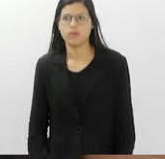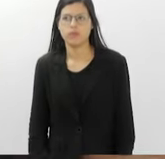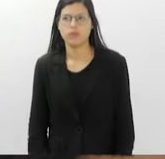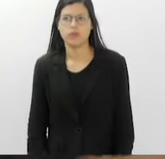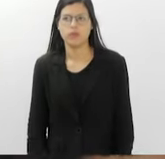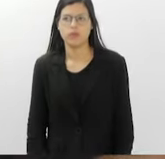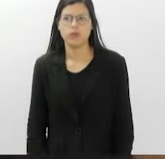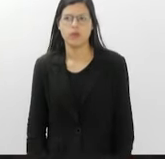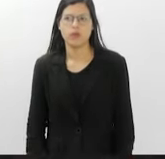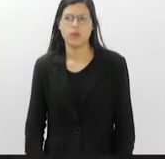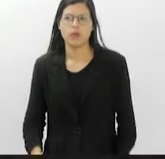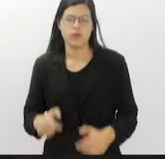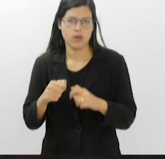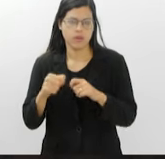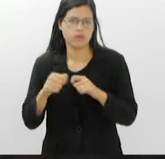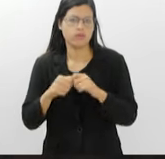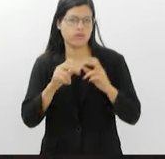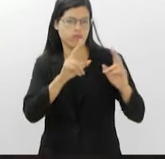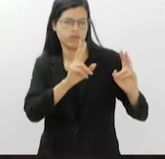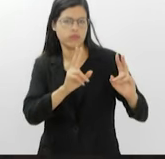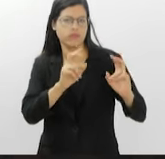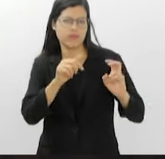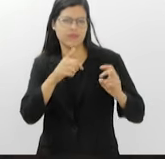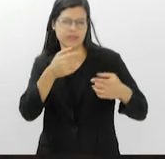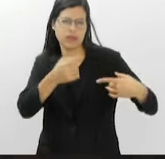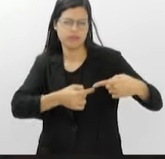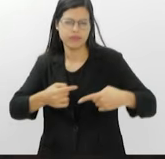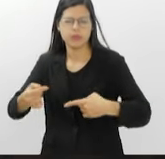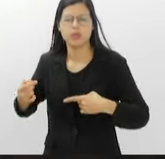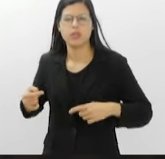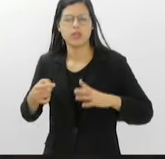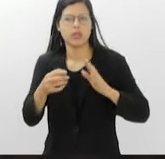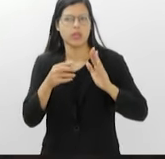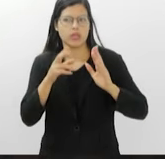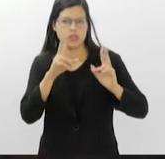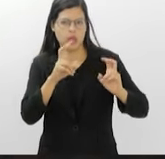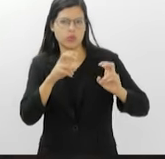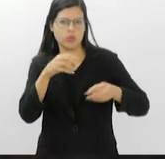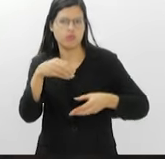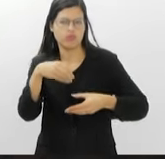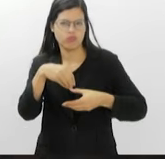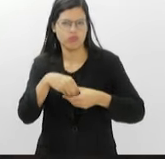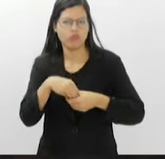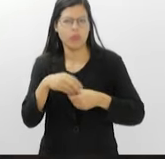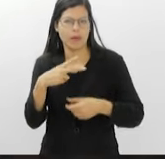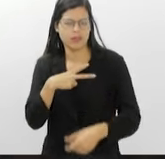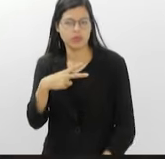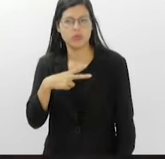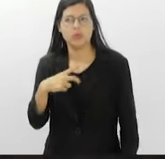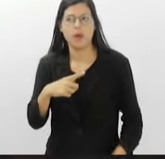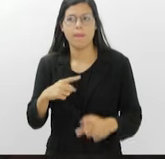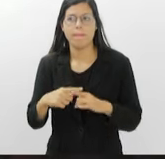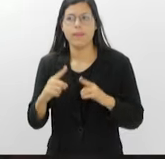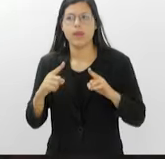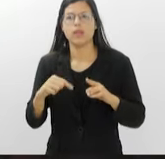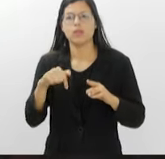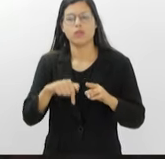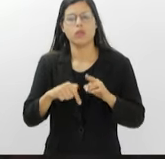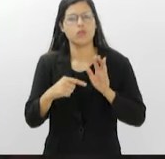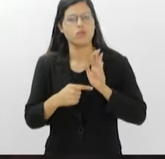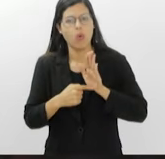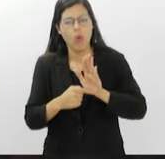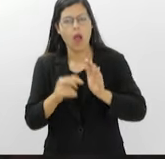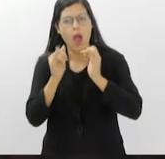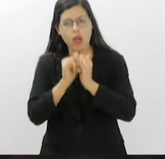cuidar do assunto internamente, mas foi bom o senhor colocar também que a gente não foge ao bom embate. Eu já, de antemão, então, vou deixar publicamente aqui avisado